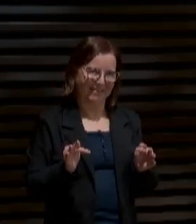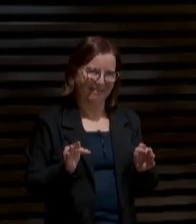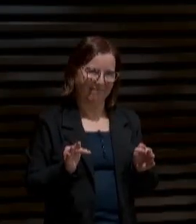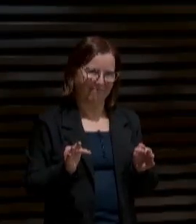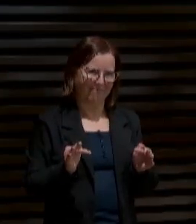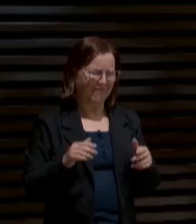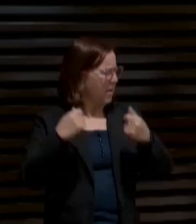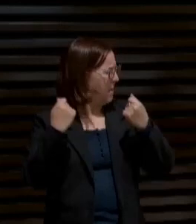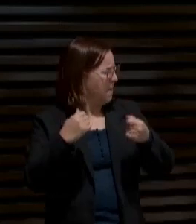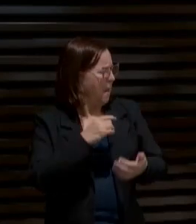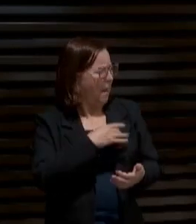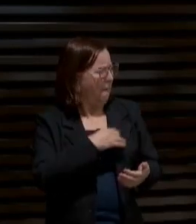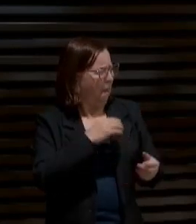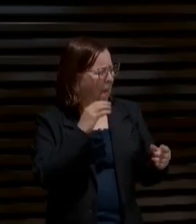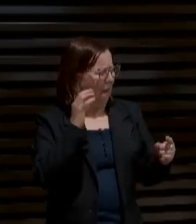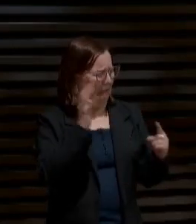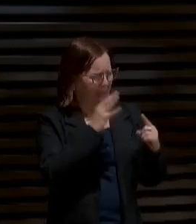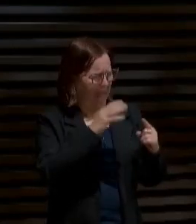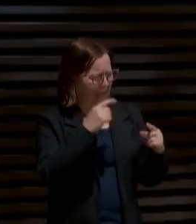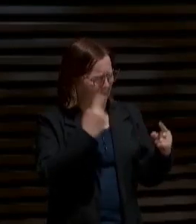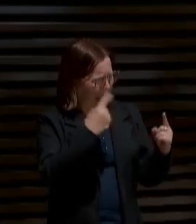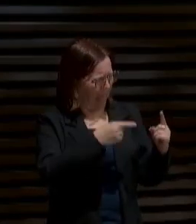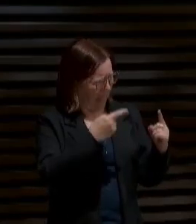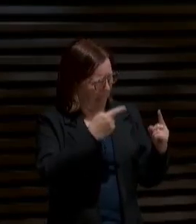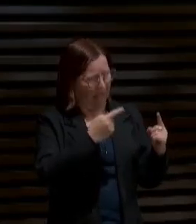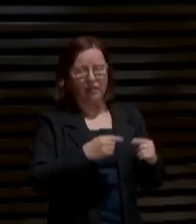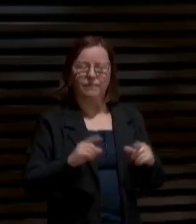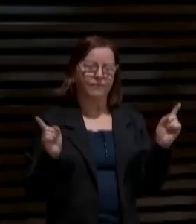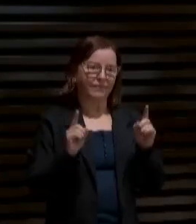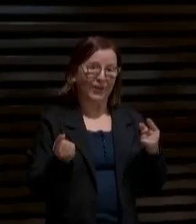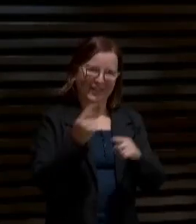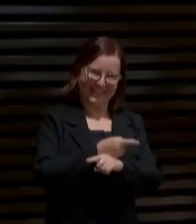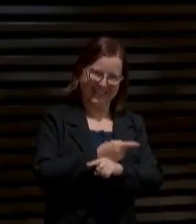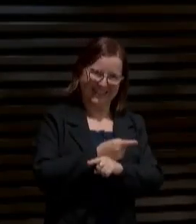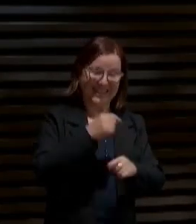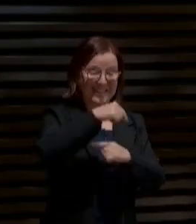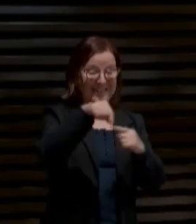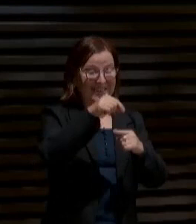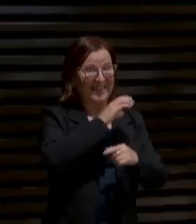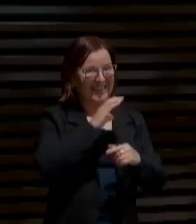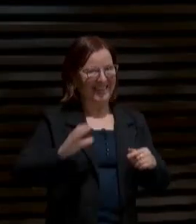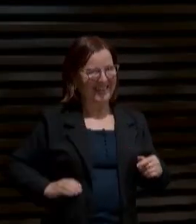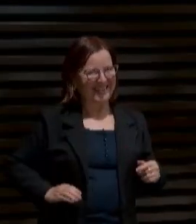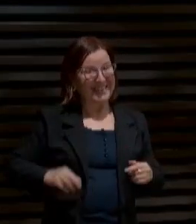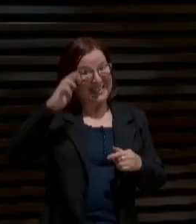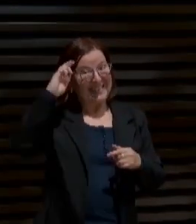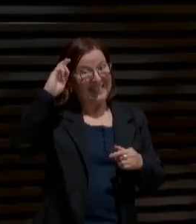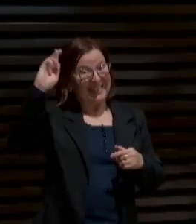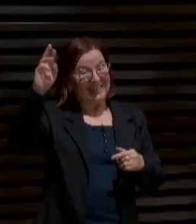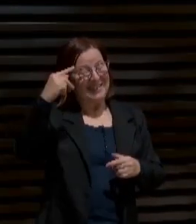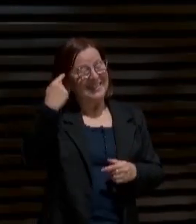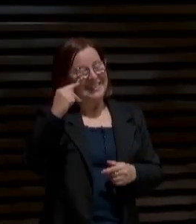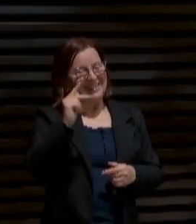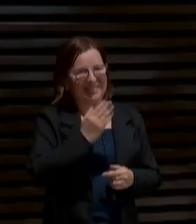medo de ameaças nem fiquem angustiados pelo contrário santifiquem a Cristo como senhor no